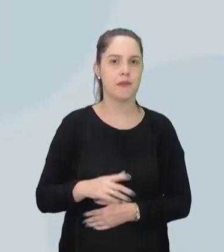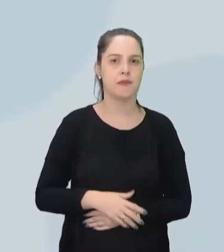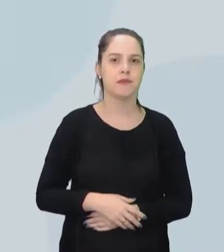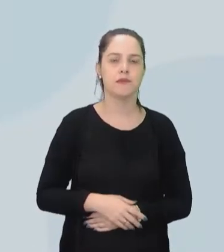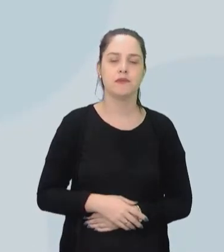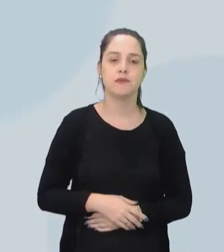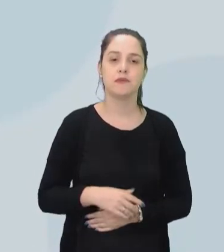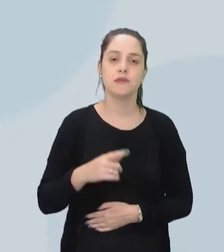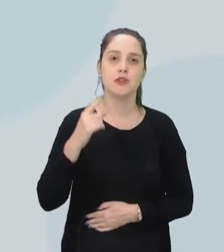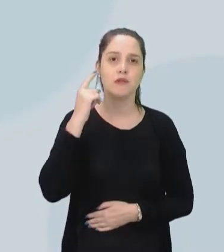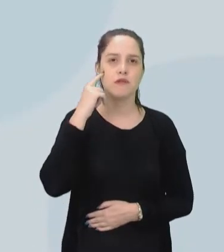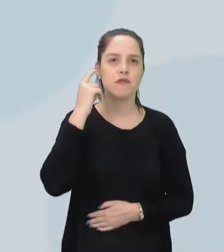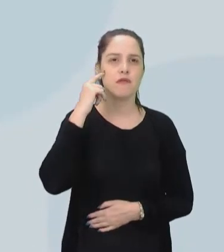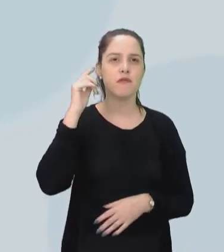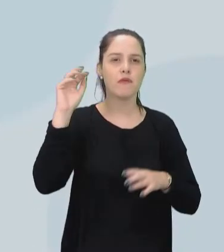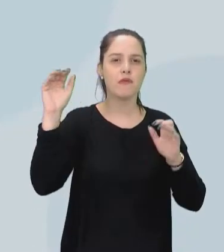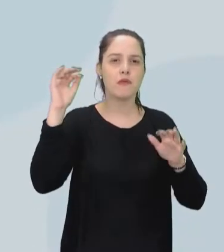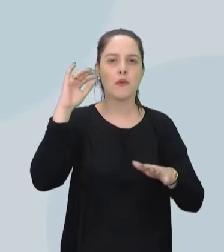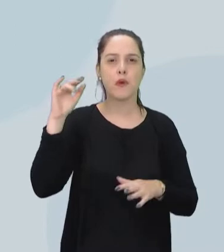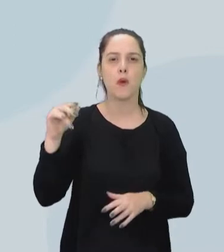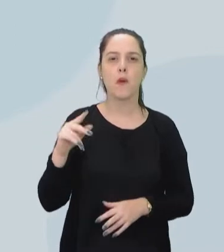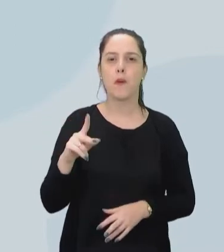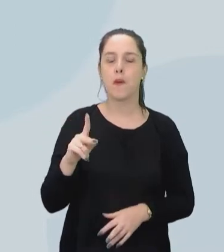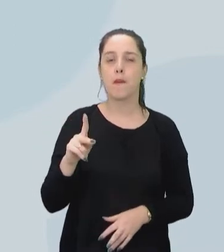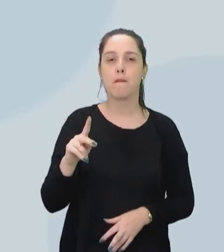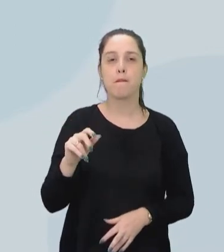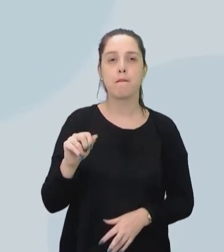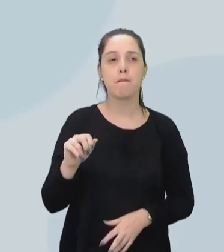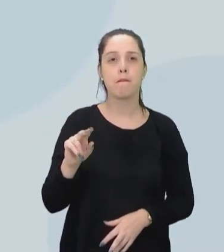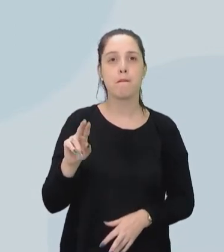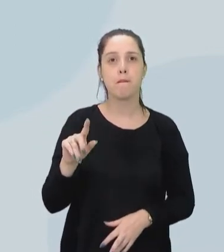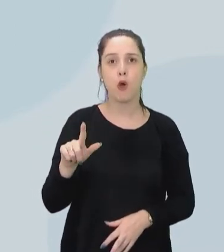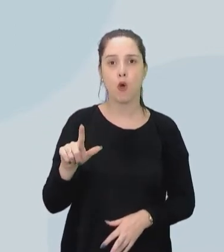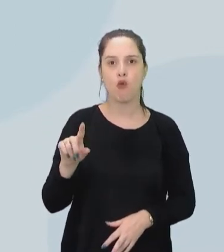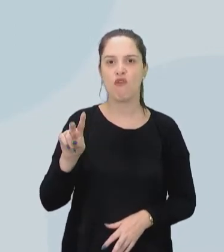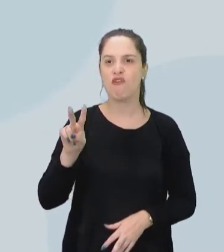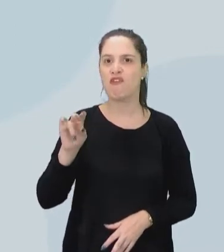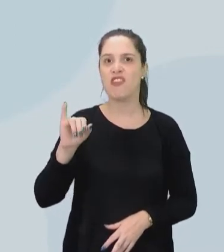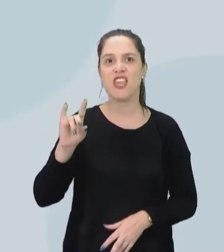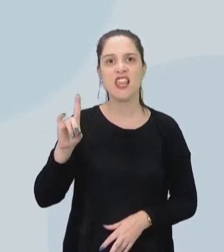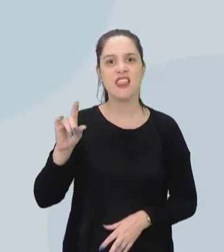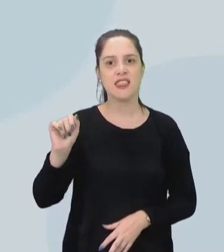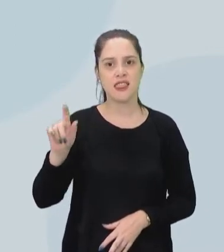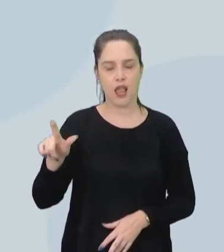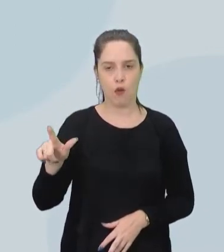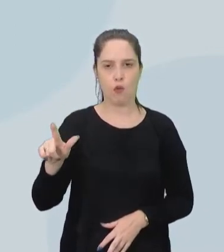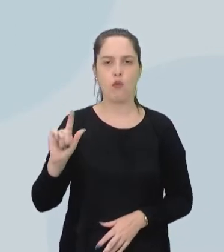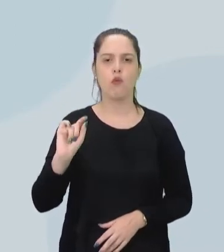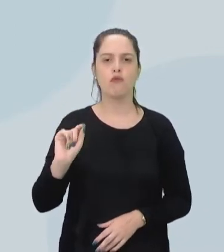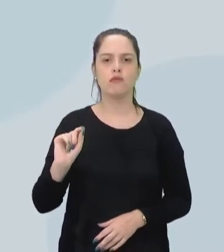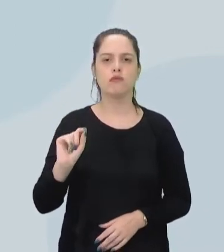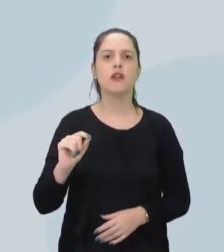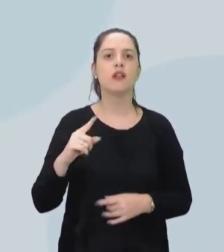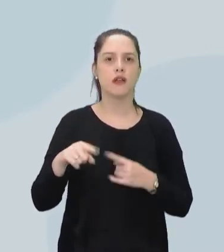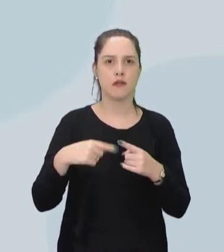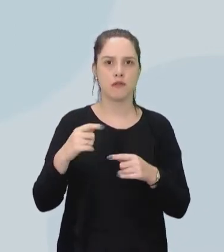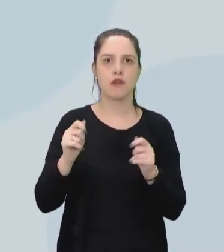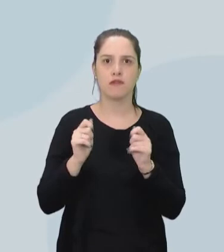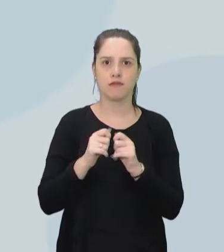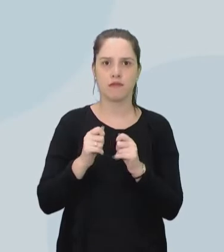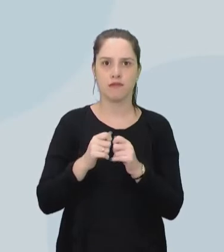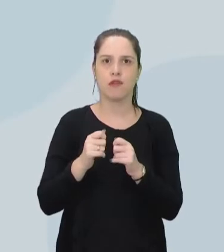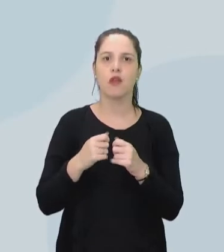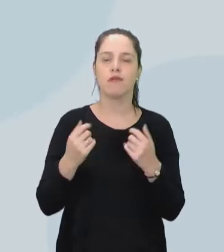nós vamos ver o pensamento de Paul Vidal de la Blache. Vamos ler um pouquinho o pensamento dele e depois a gente vai fazer uma